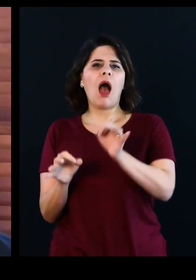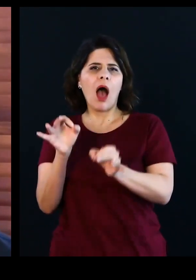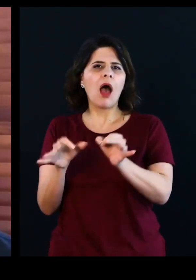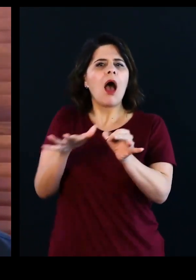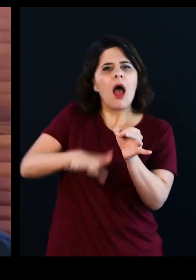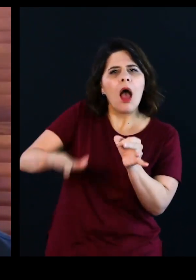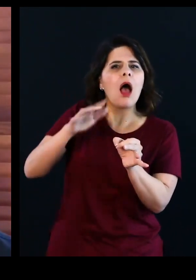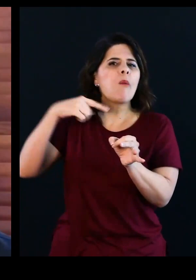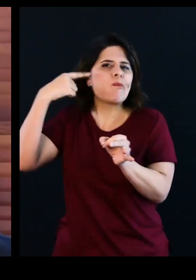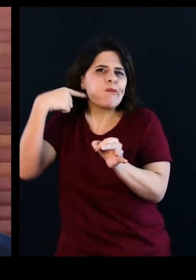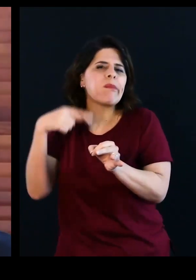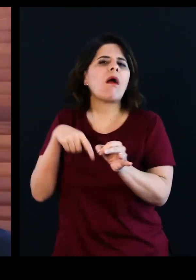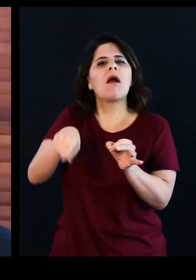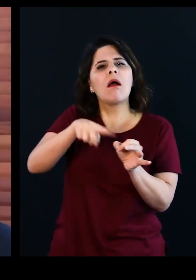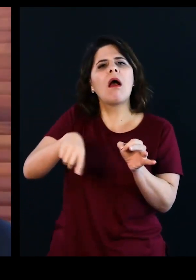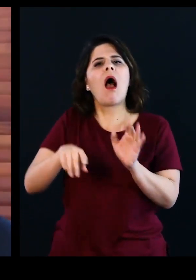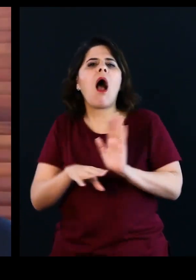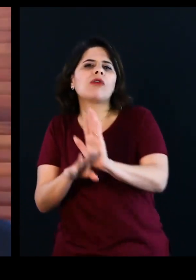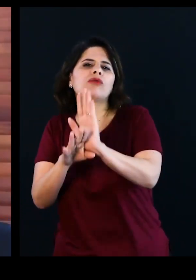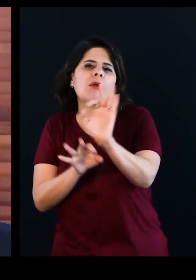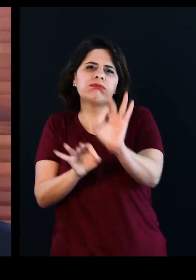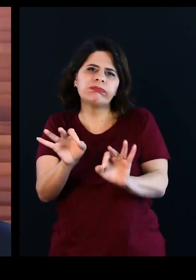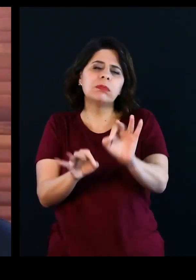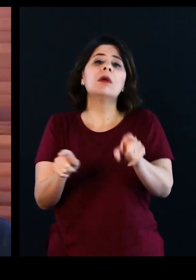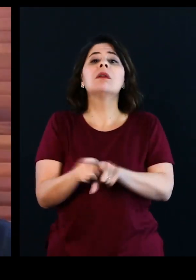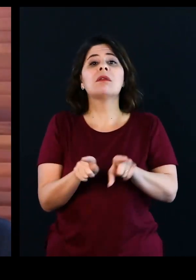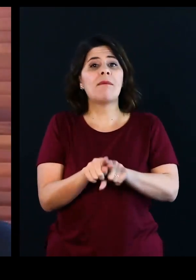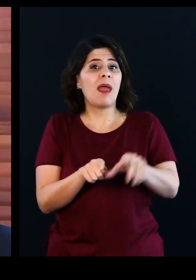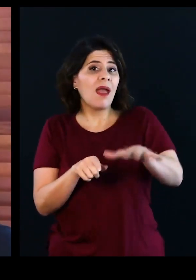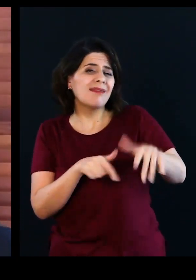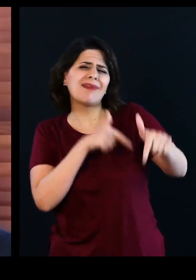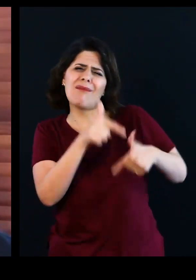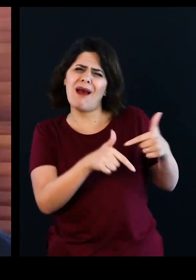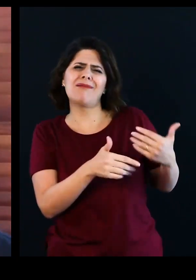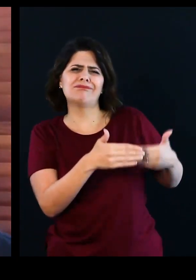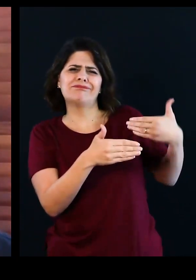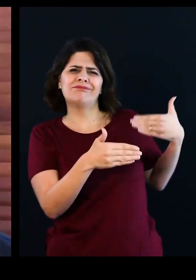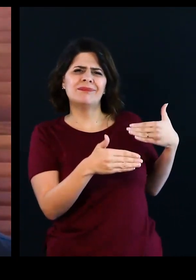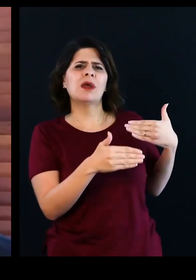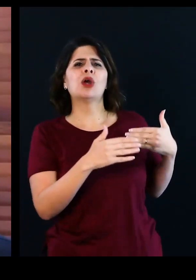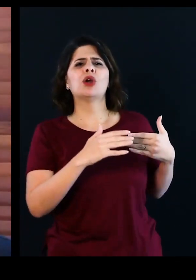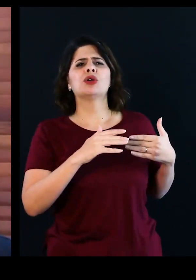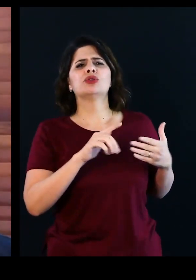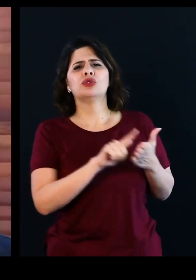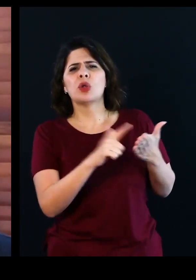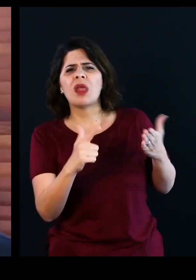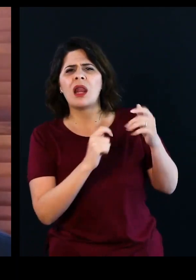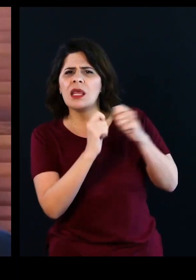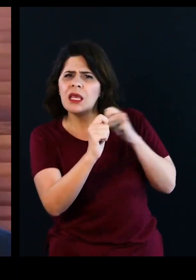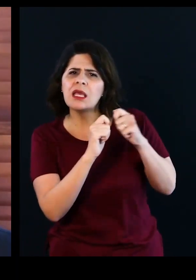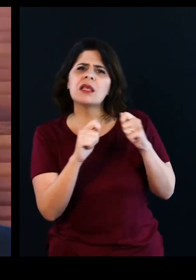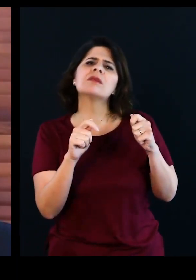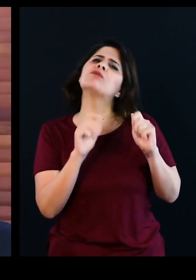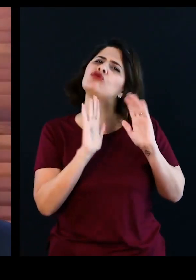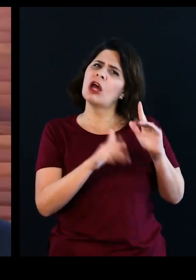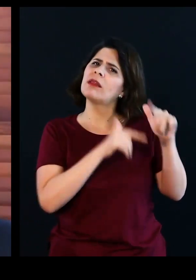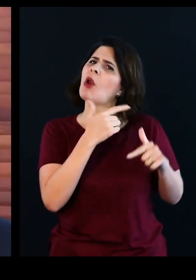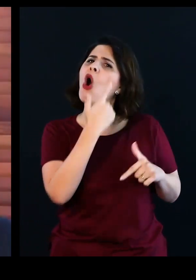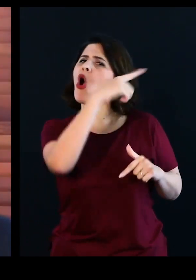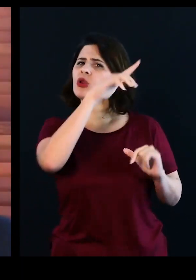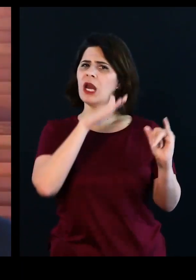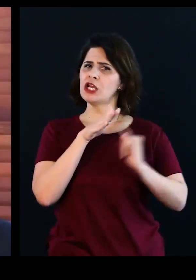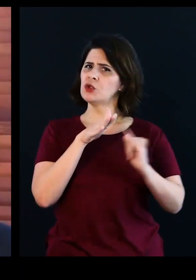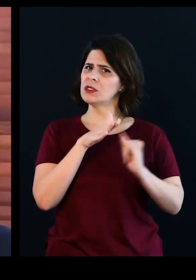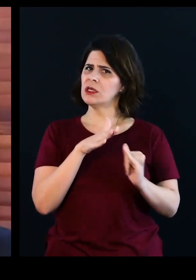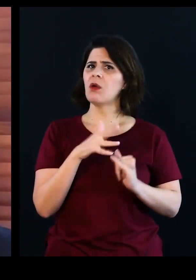uma história incrível de atuação no campo jornalístico e em outras instituições culturais. Já tive o privilégio de trabalhar